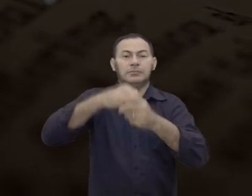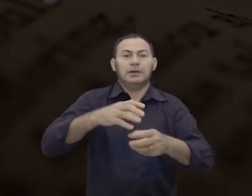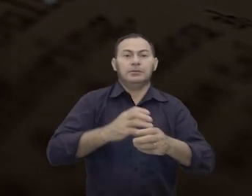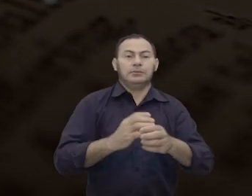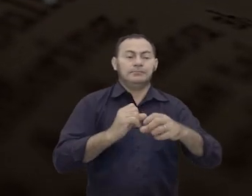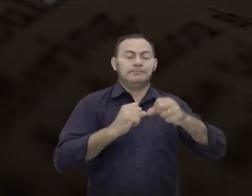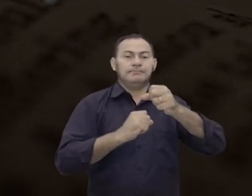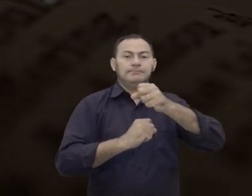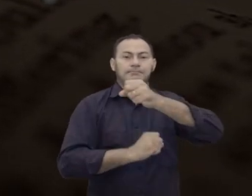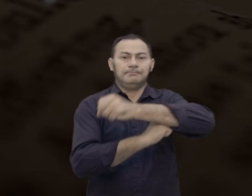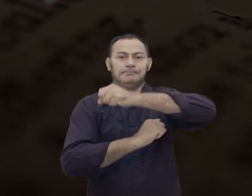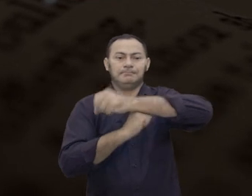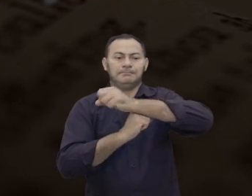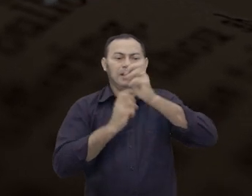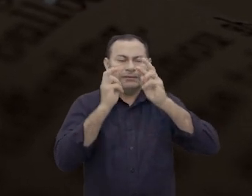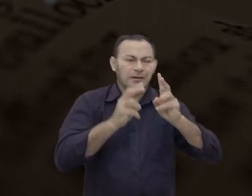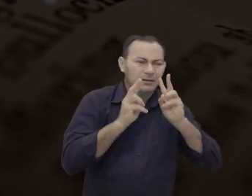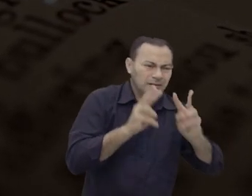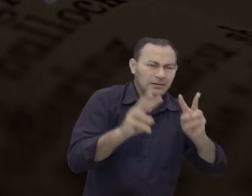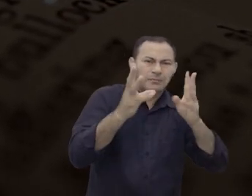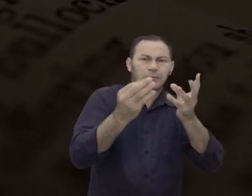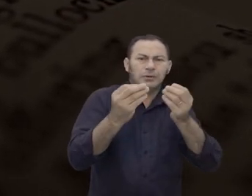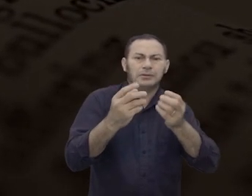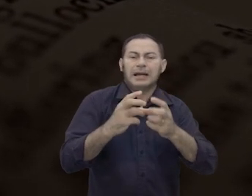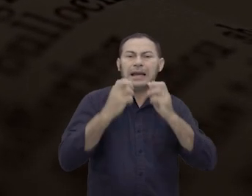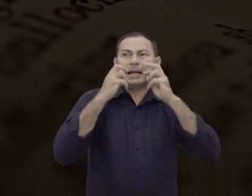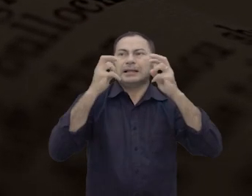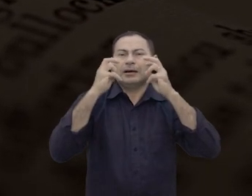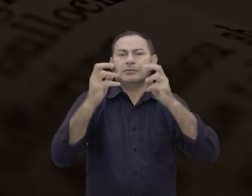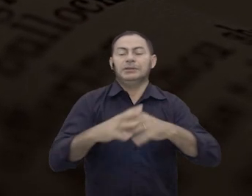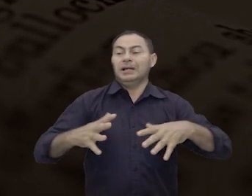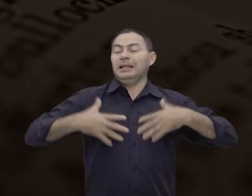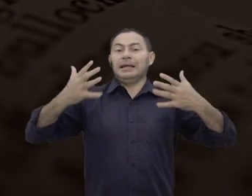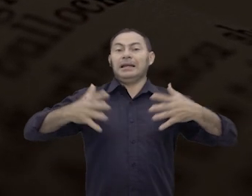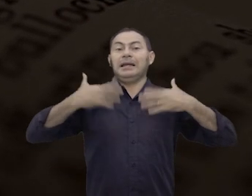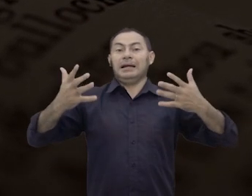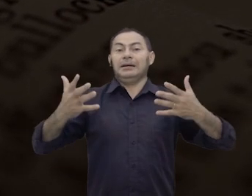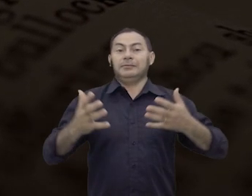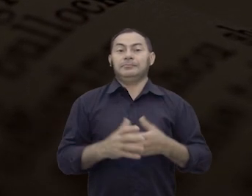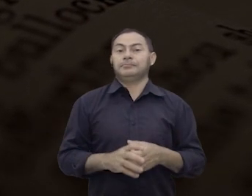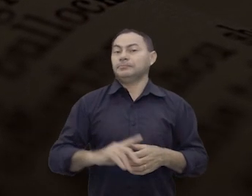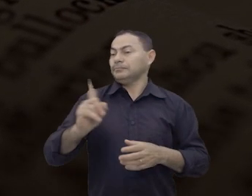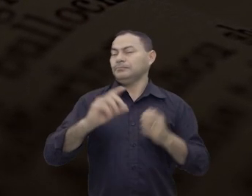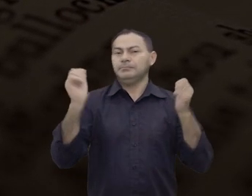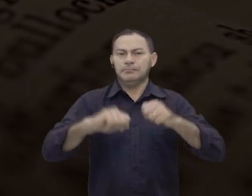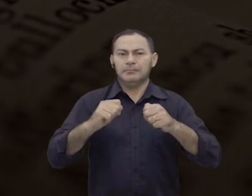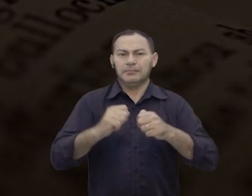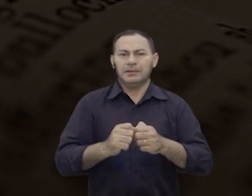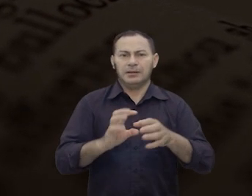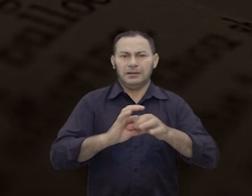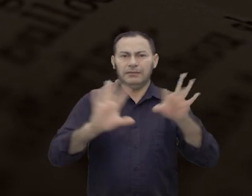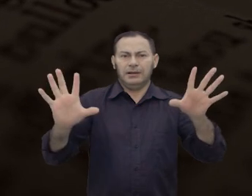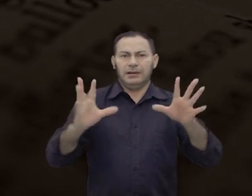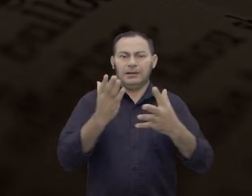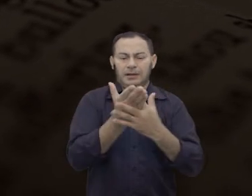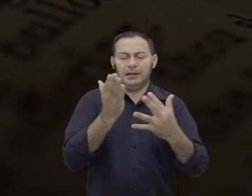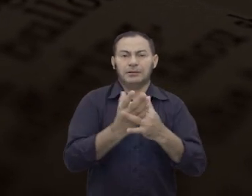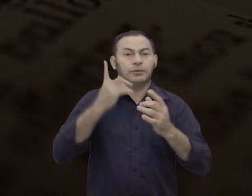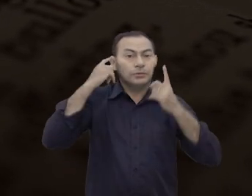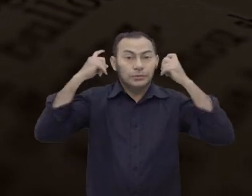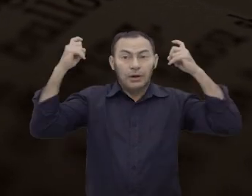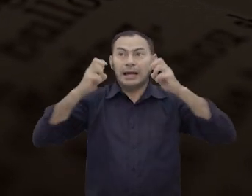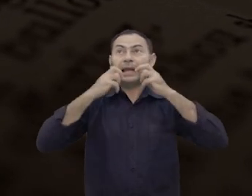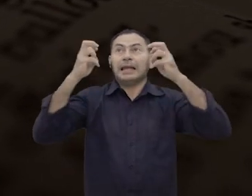viram o lançamento dos alicerces desse templo. Muitos, porém, gritavam de alegria. Não era possível